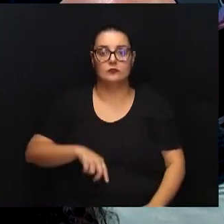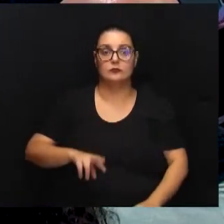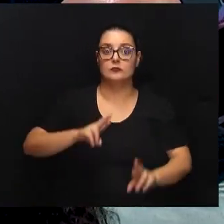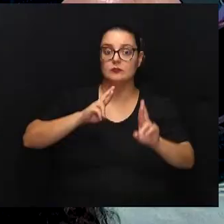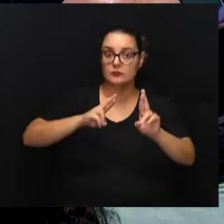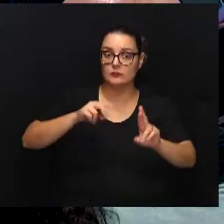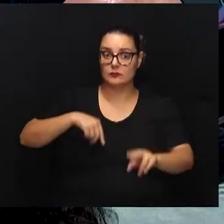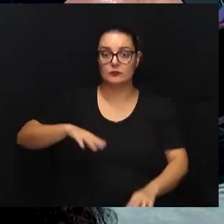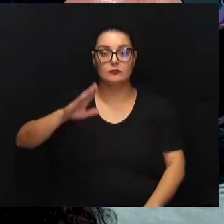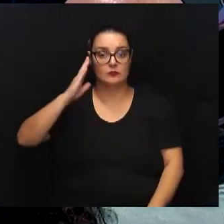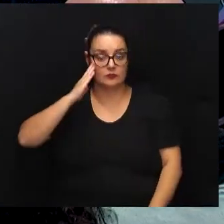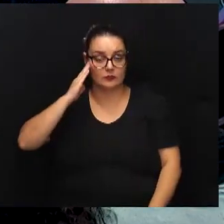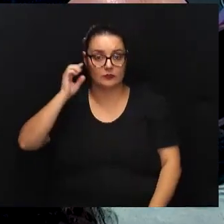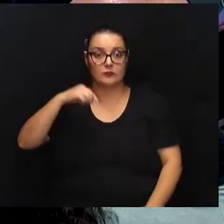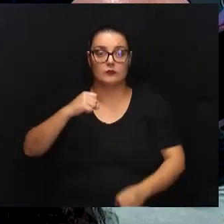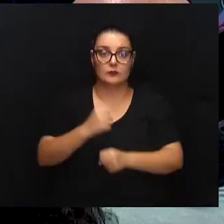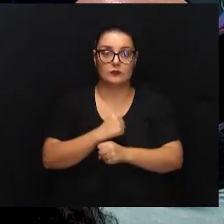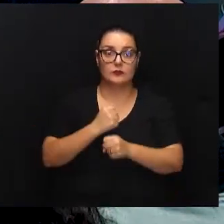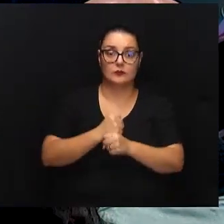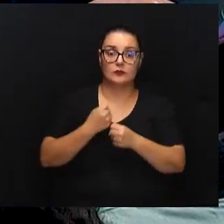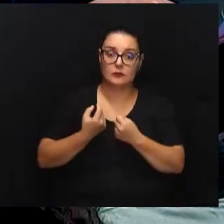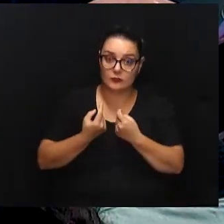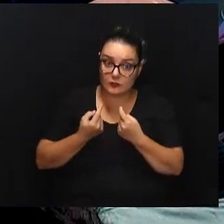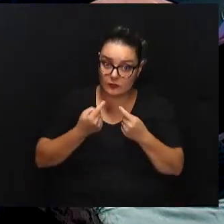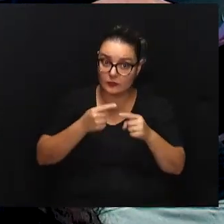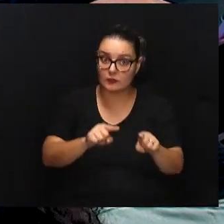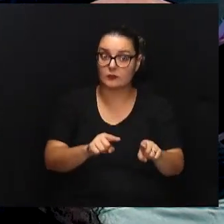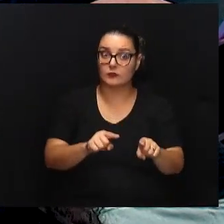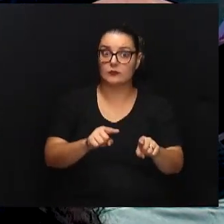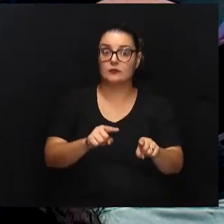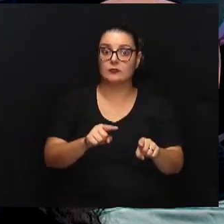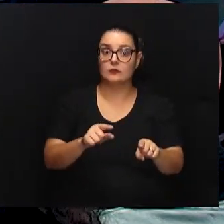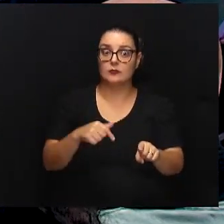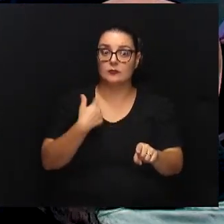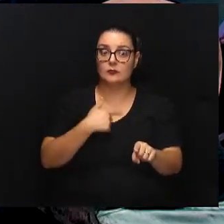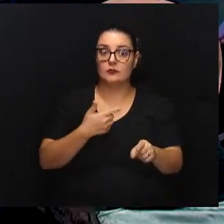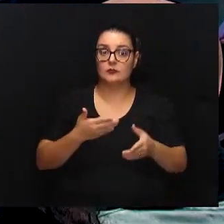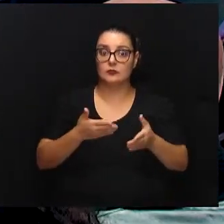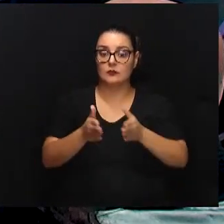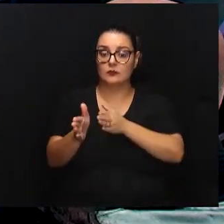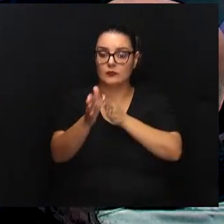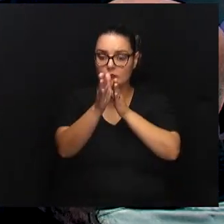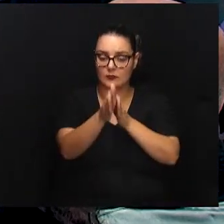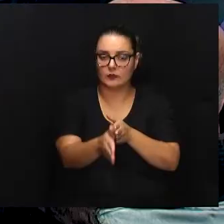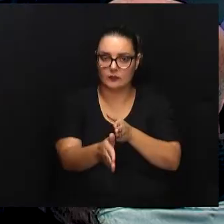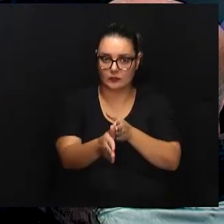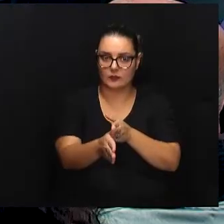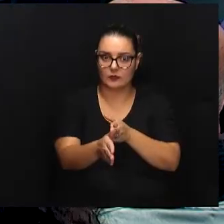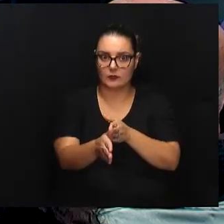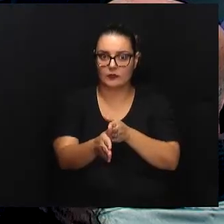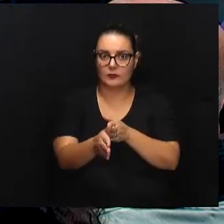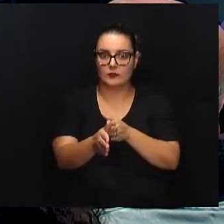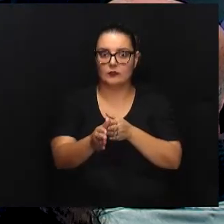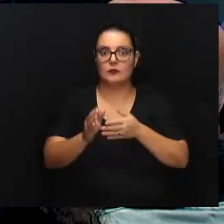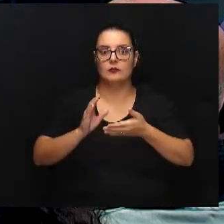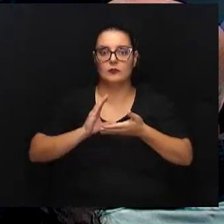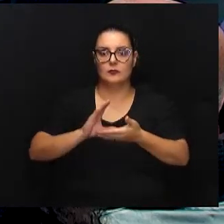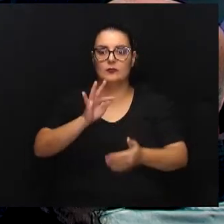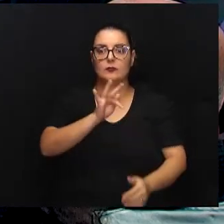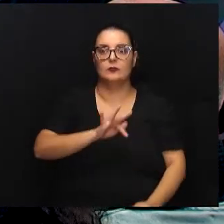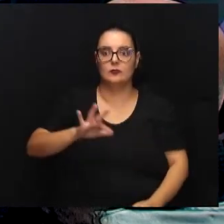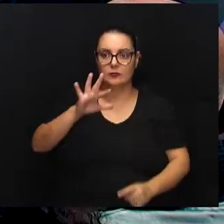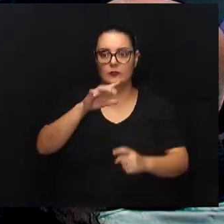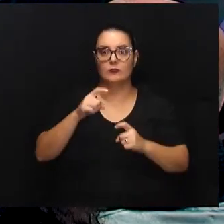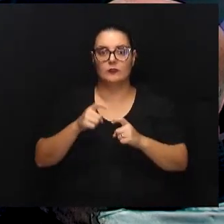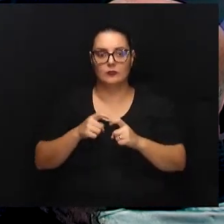ataca, mas eu espero que a gente entenda que esse ano tem um ataque que nós temos que colocar como eixo central.